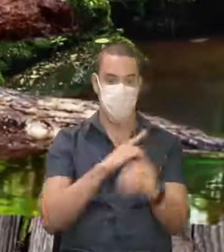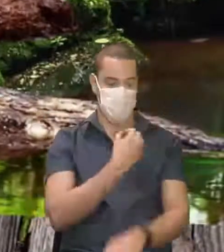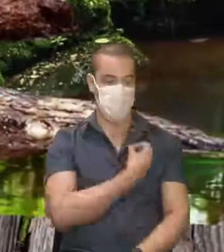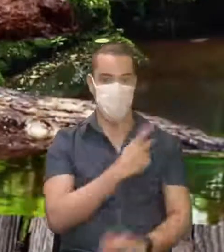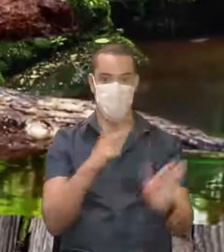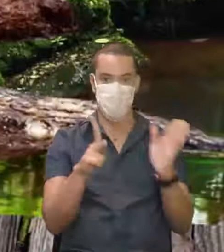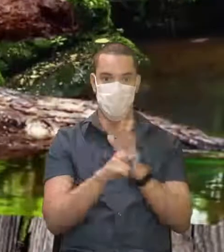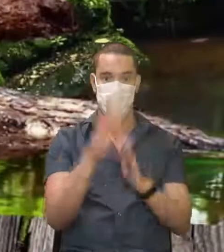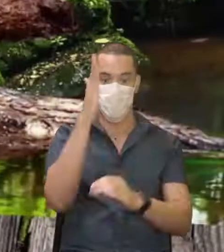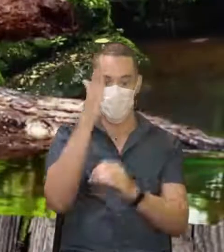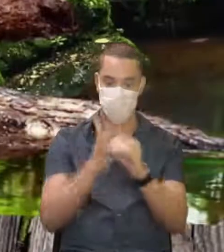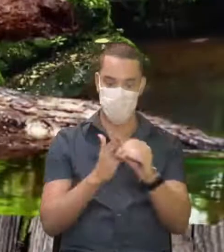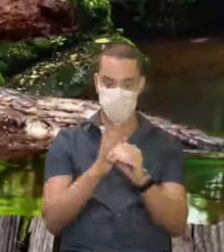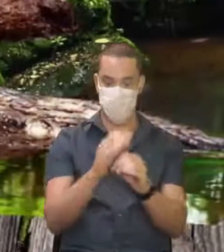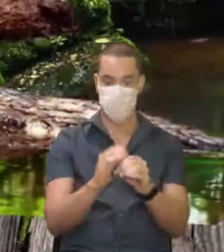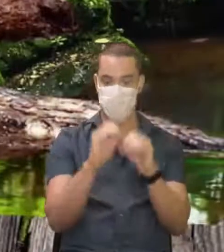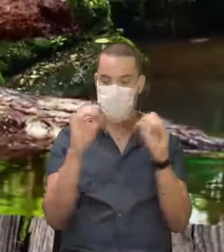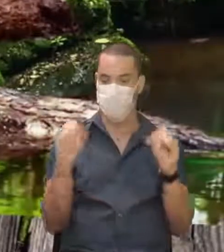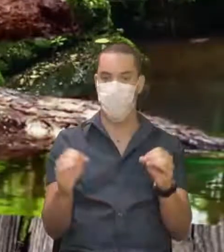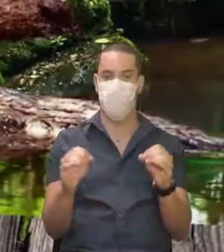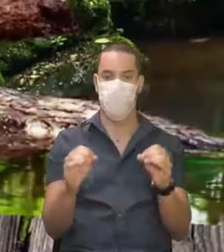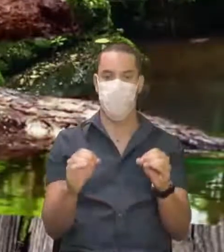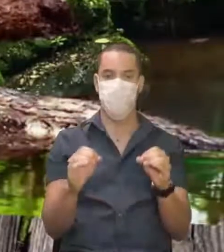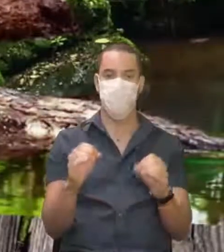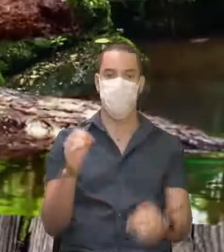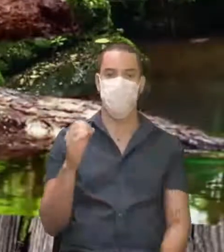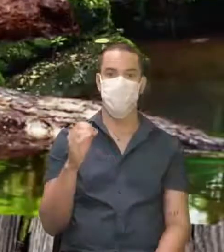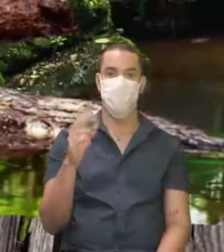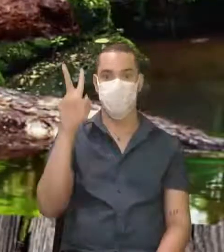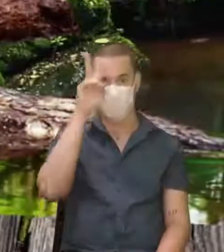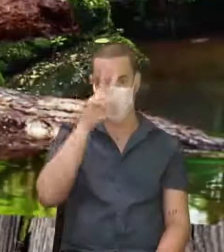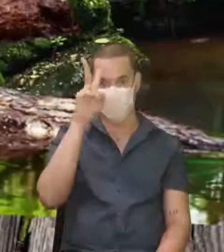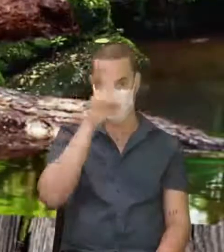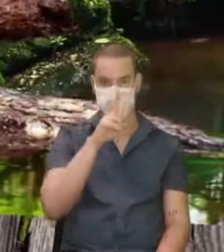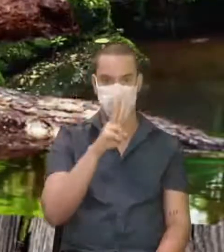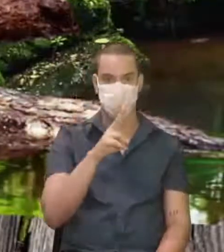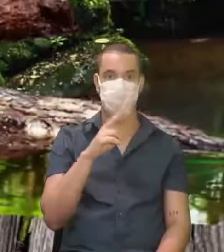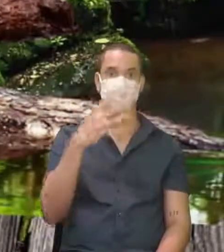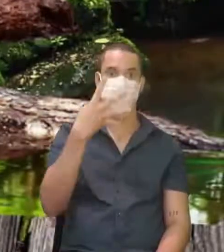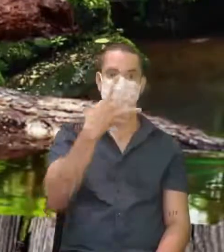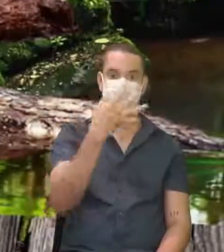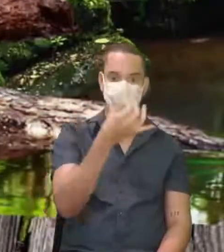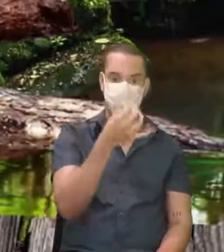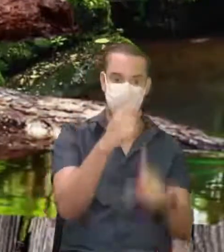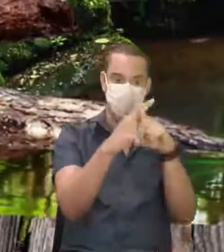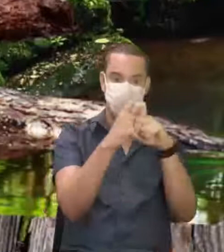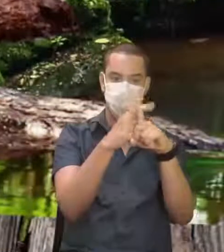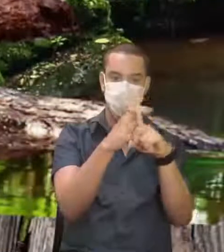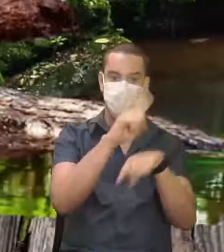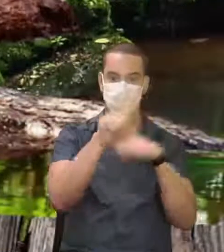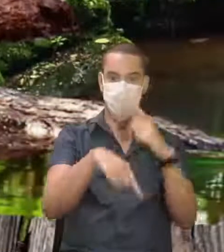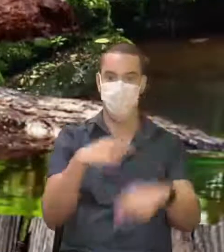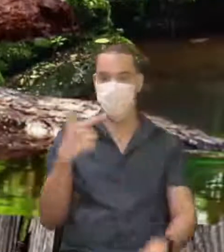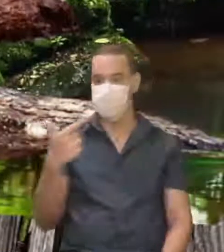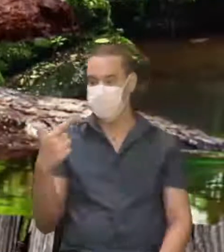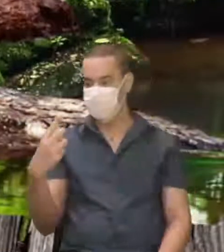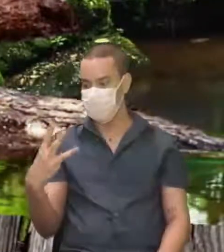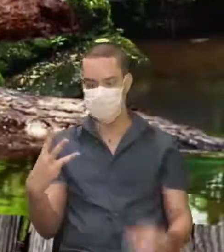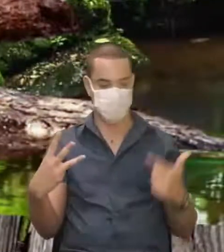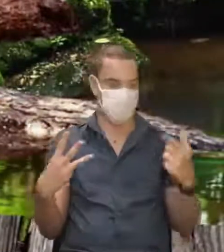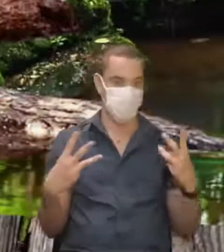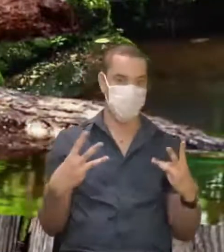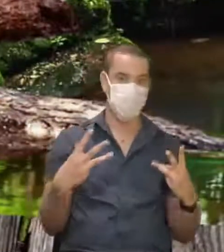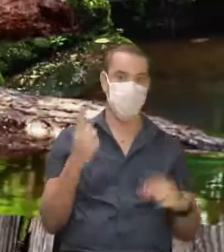da metade dos cromossomos, de 46 para 23, e na próxima eu vou ter 4